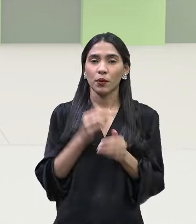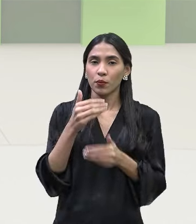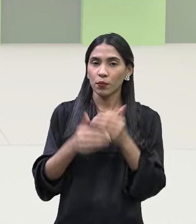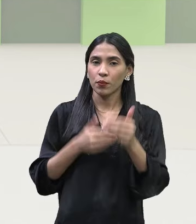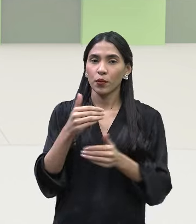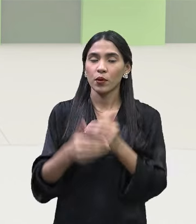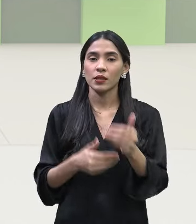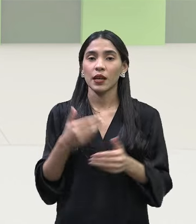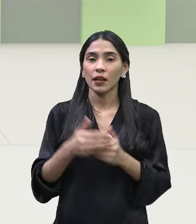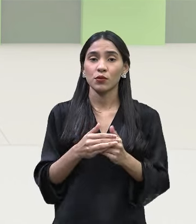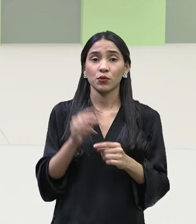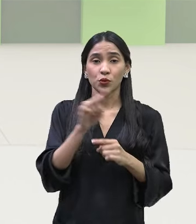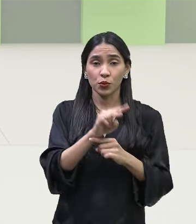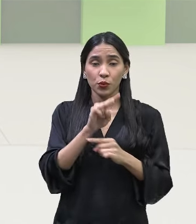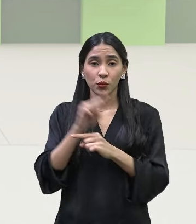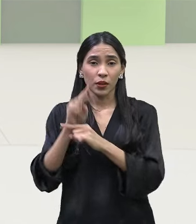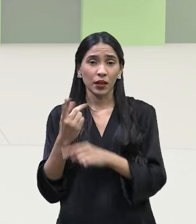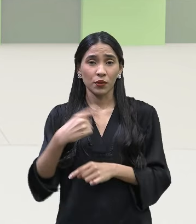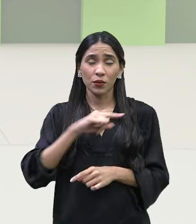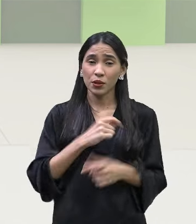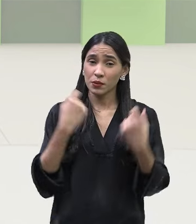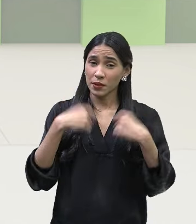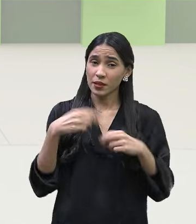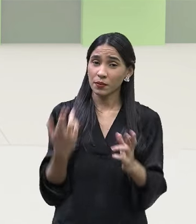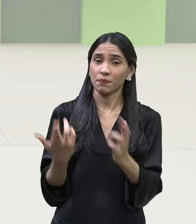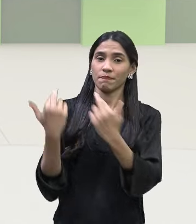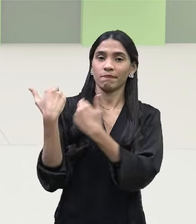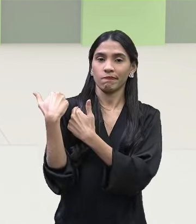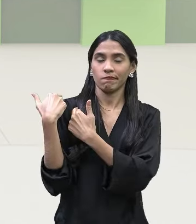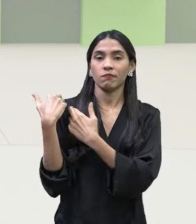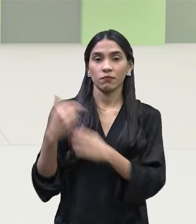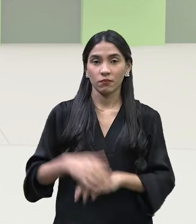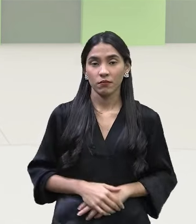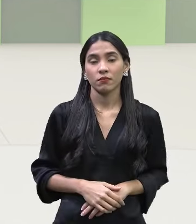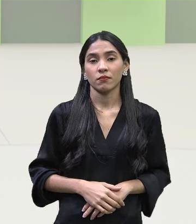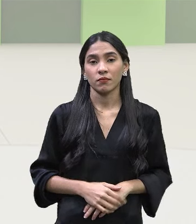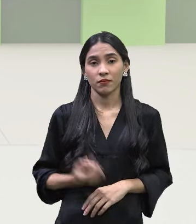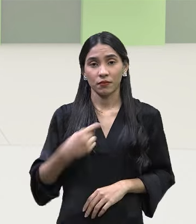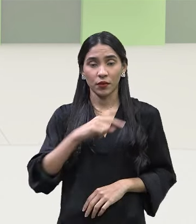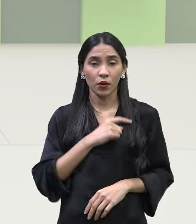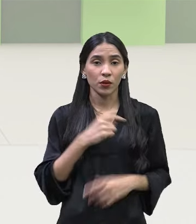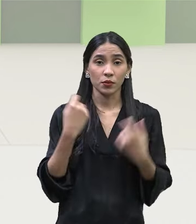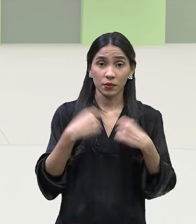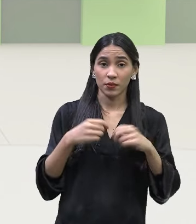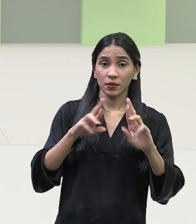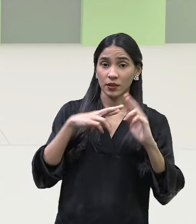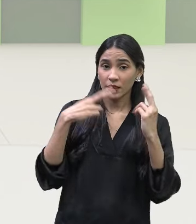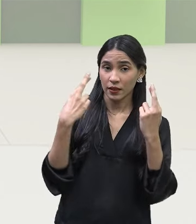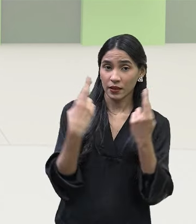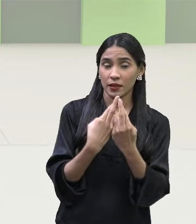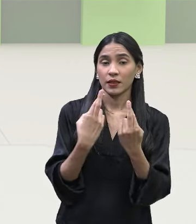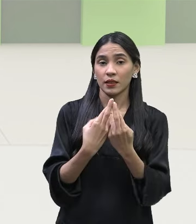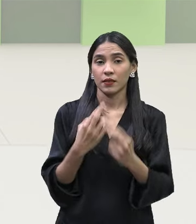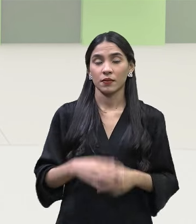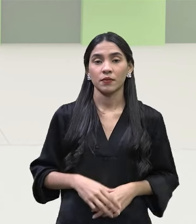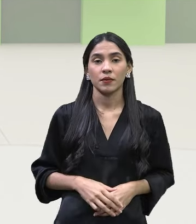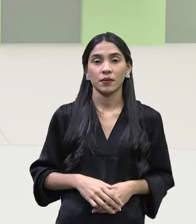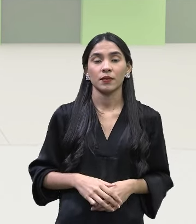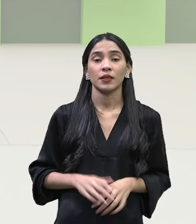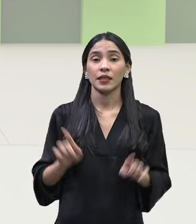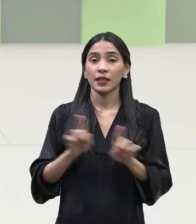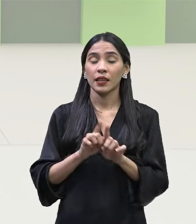reciclagem. Todos nós precisamos nos comprometer. A gente realmente tem reuniões, inclusive nós teremos